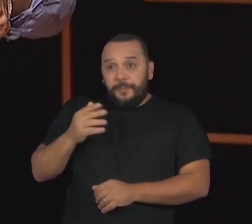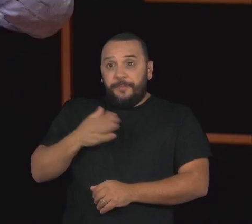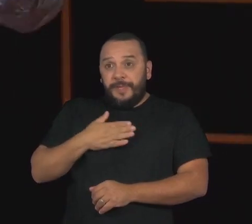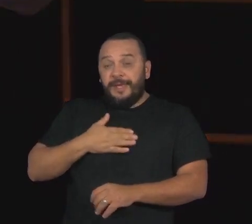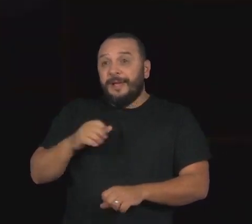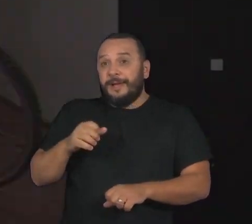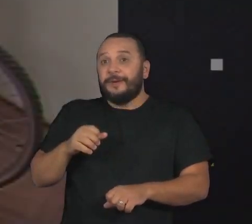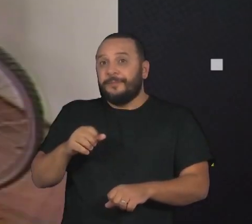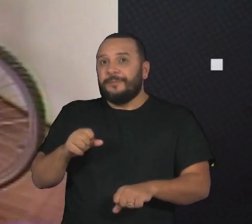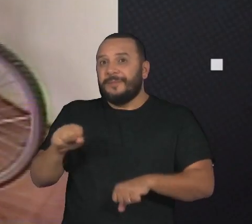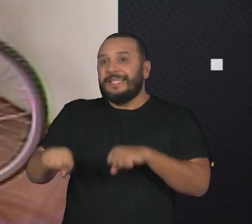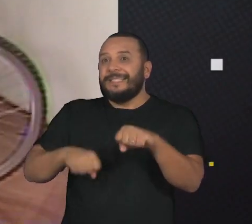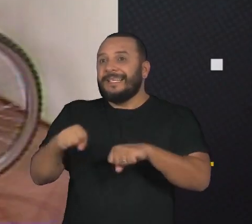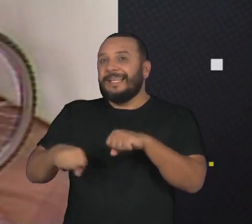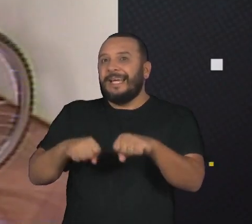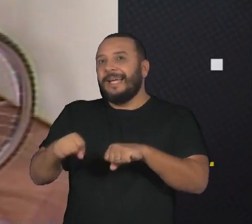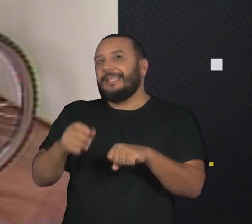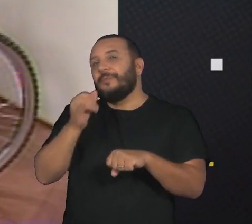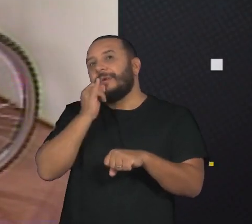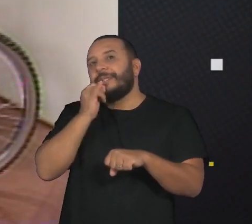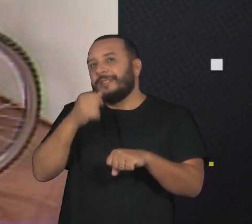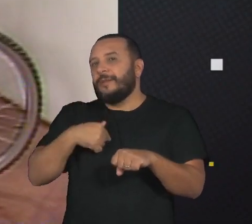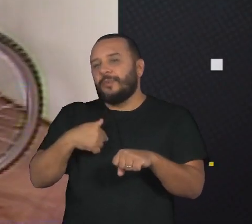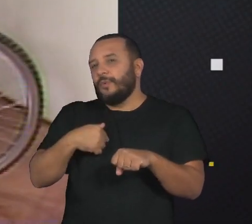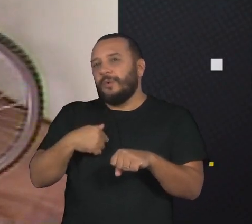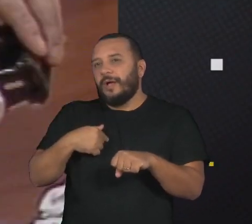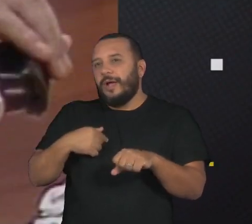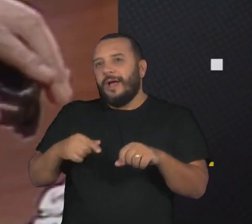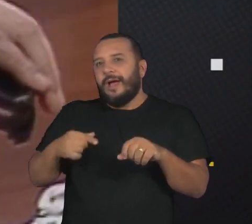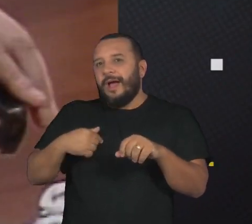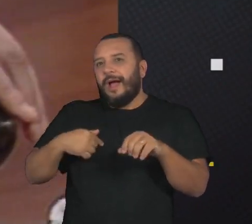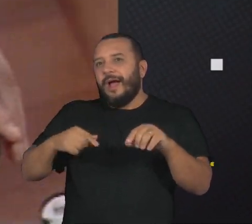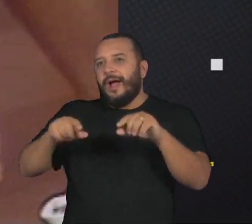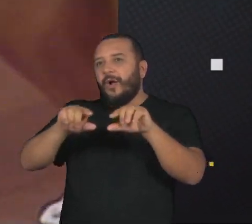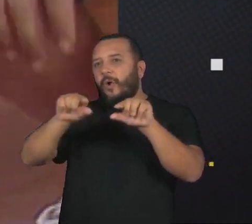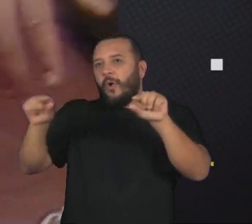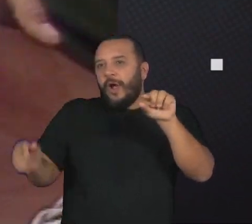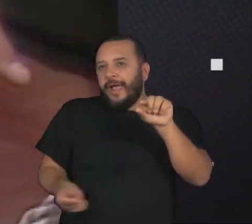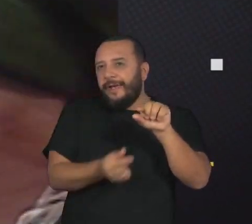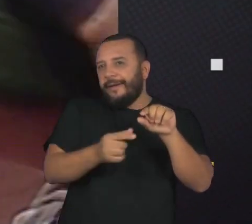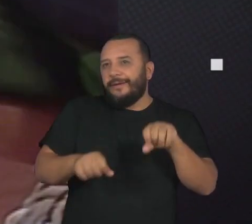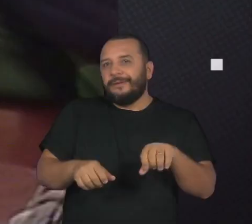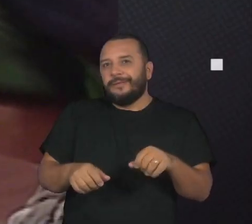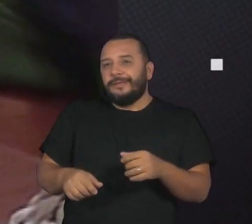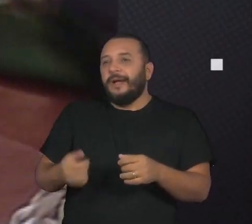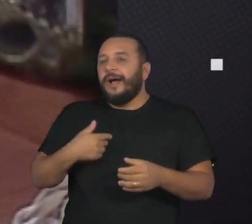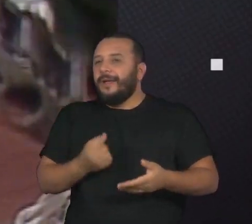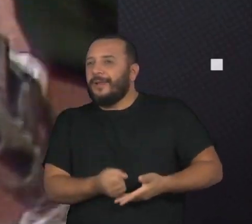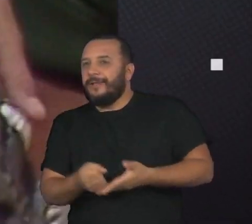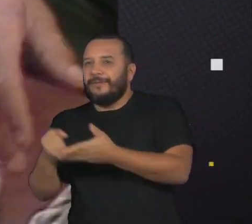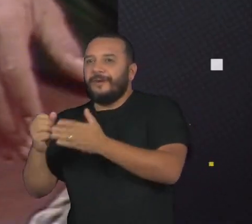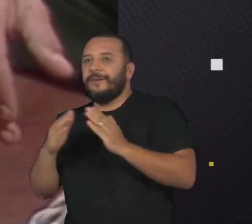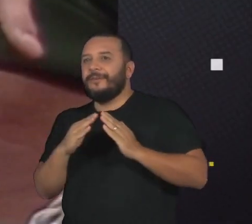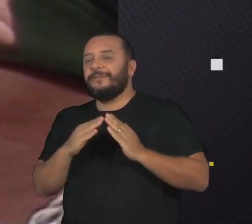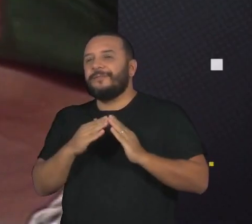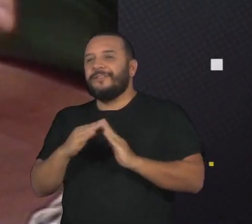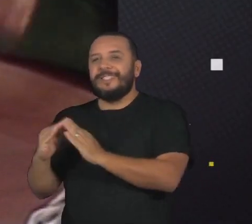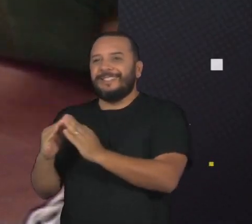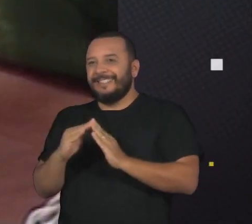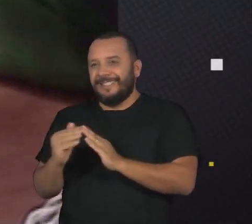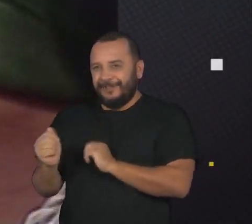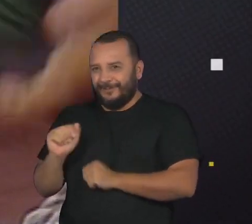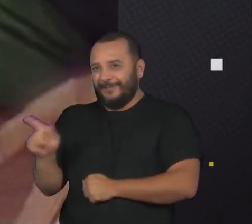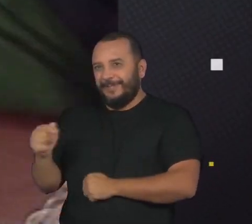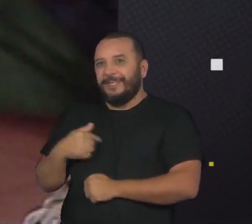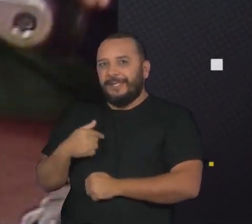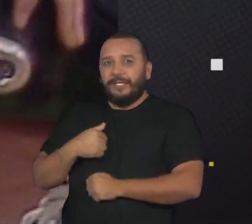bicicleta soltou a correia. Aí eu levava no meu vizinho, que era o professor, o Sadal,